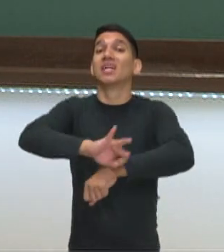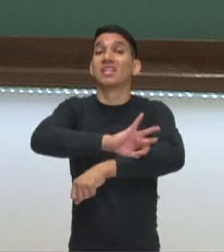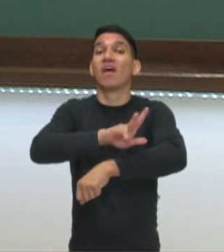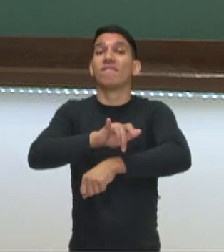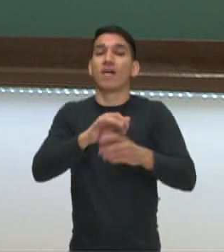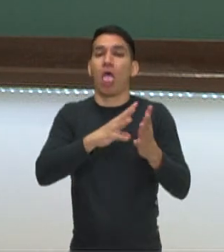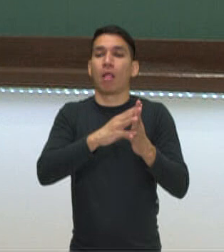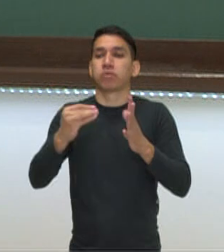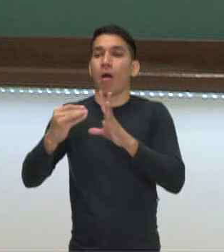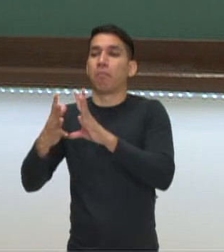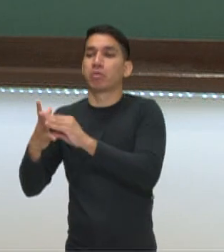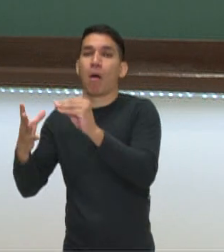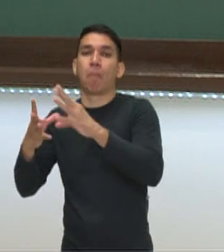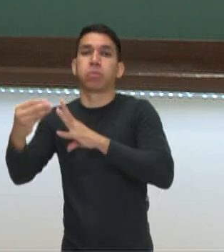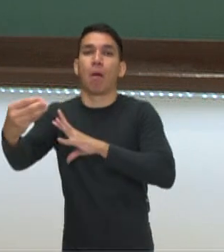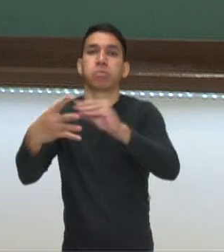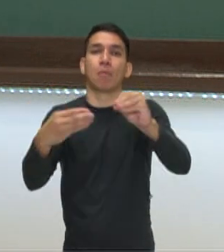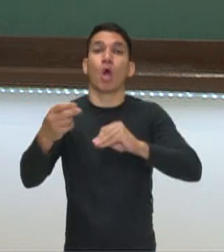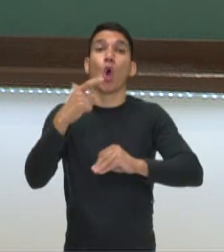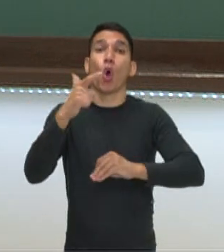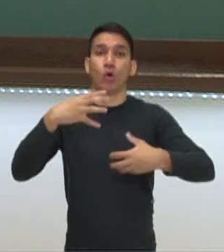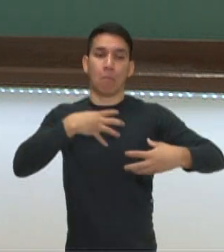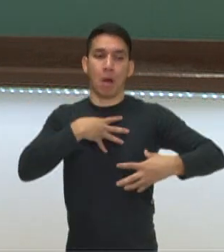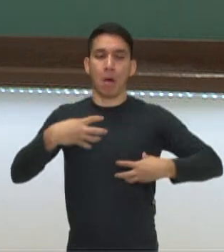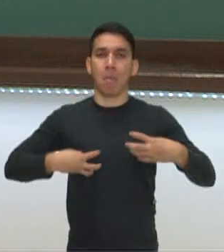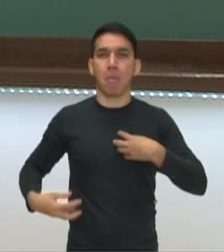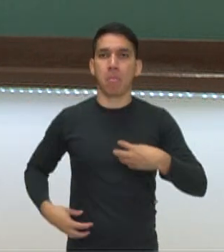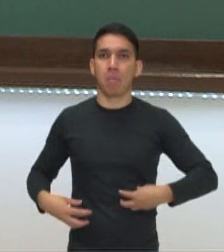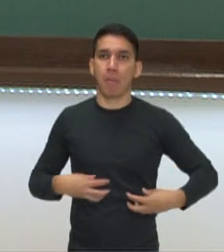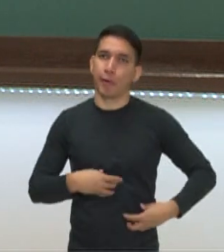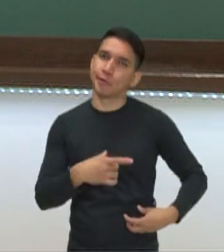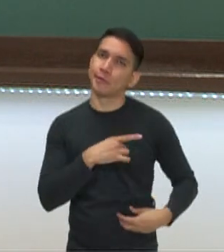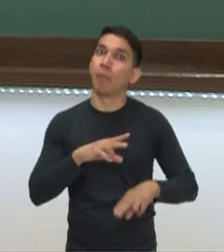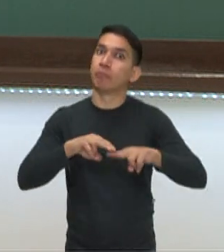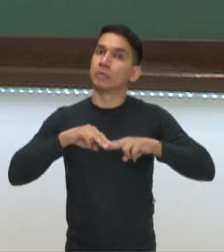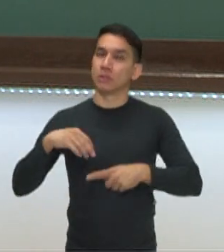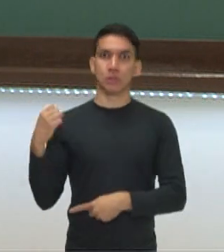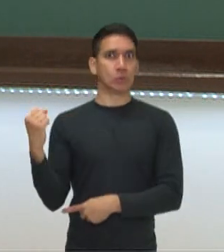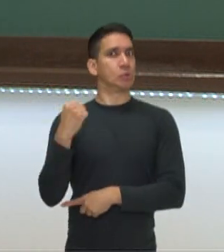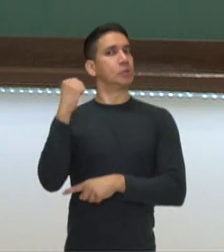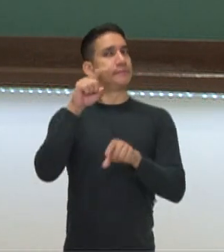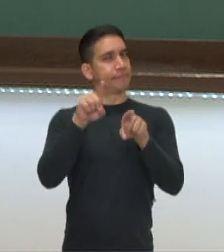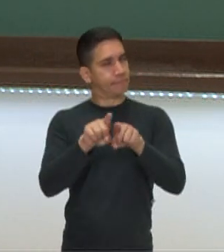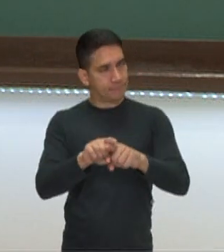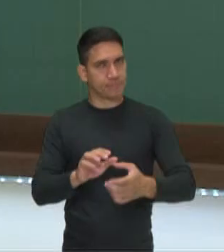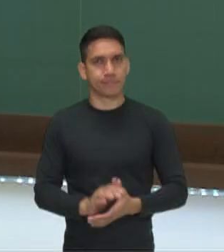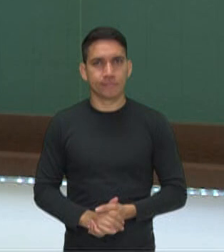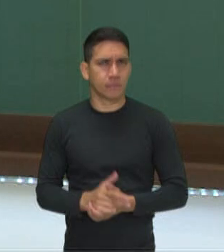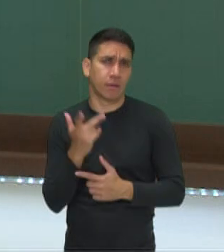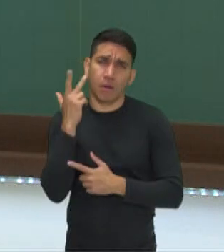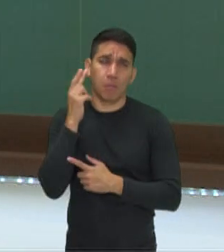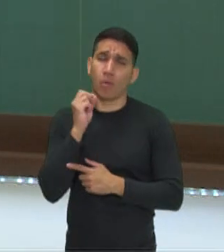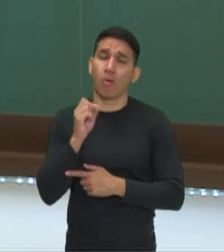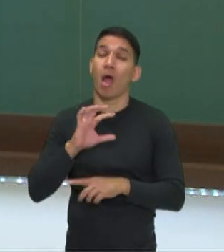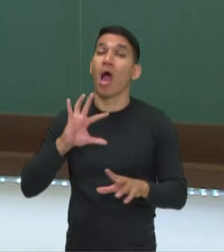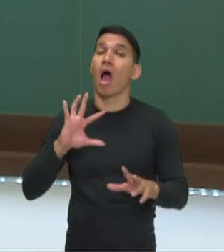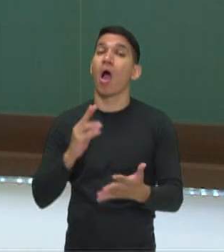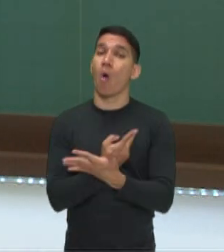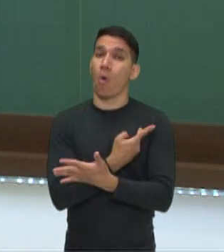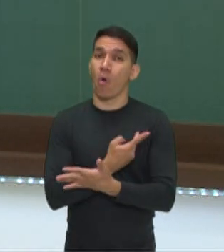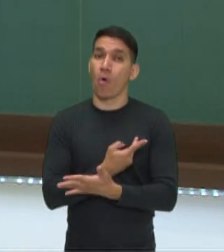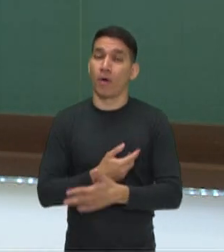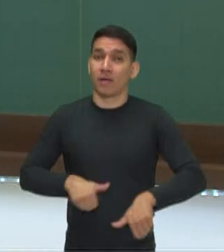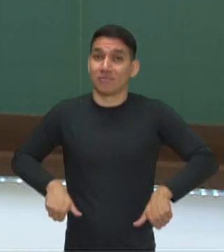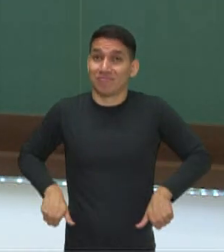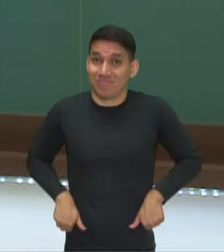para outros órgãos do corpo, tá? Então, por isso que é grave também. Geralmente, câncer em